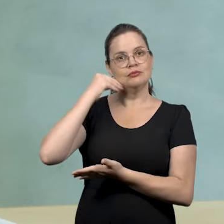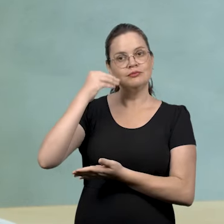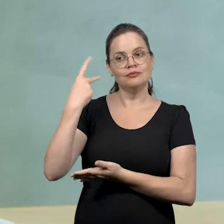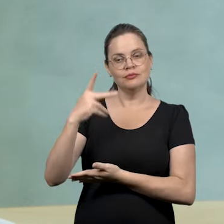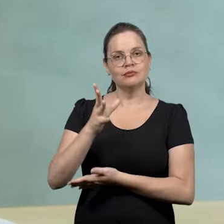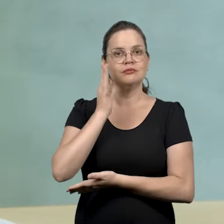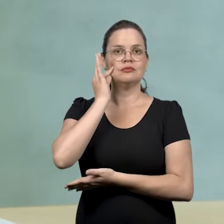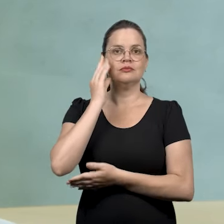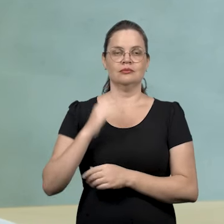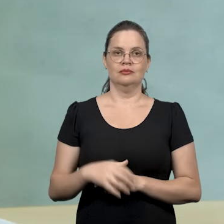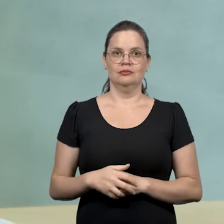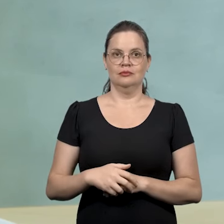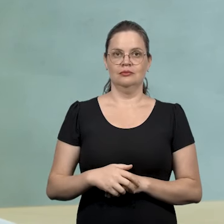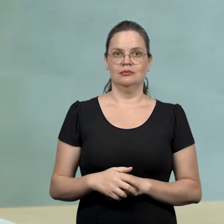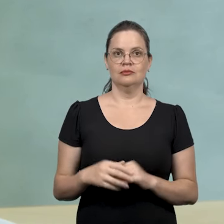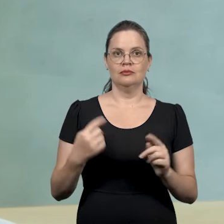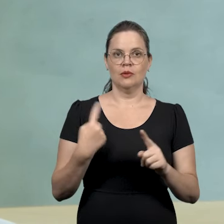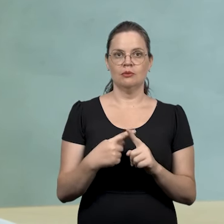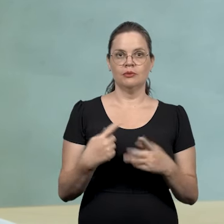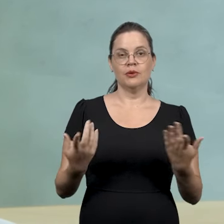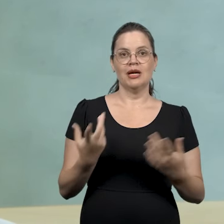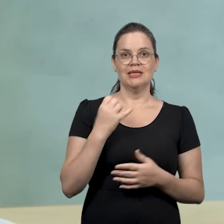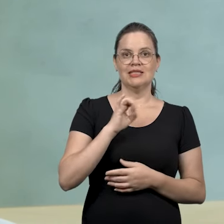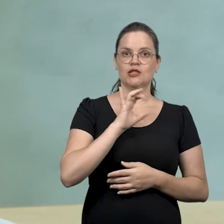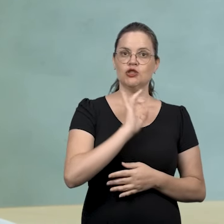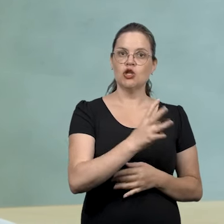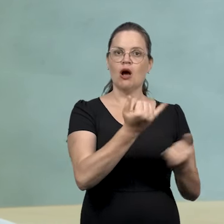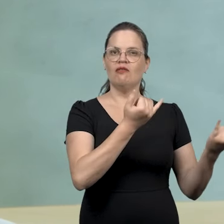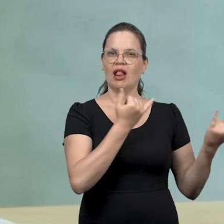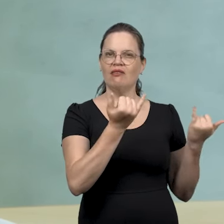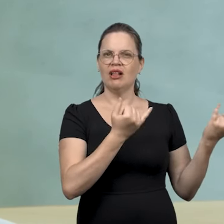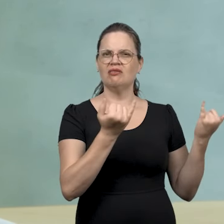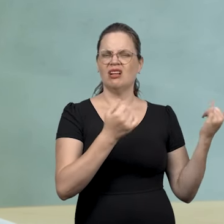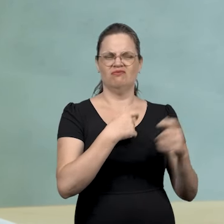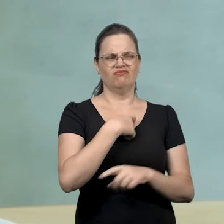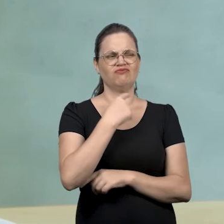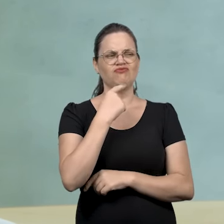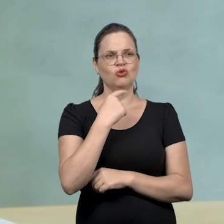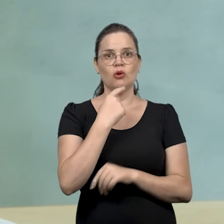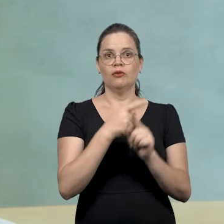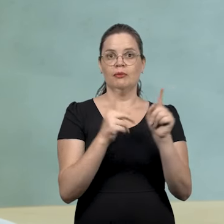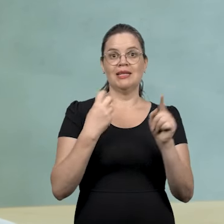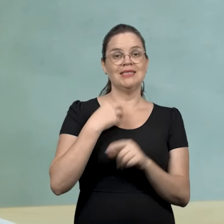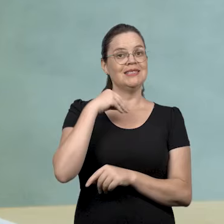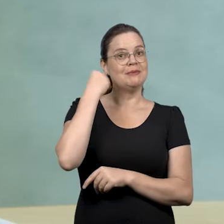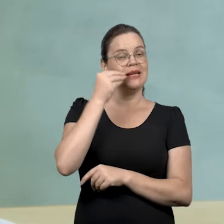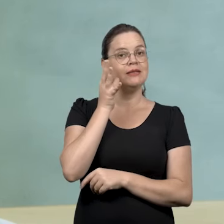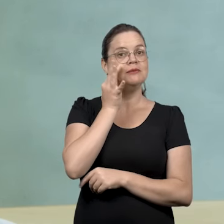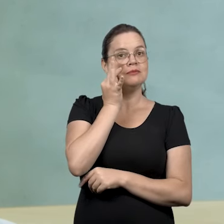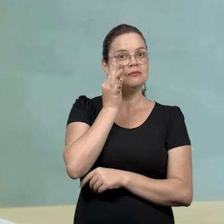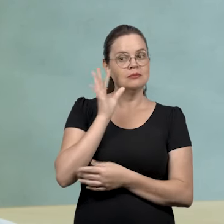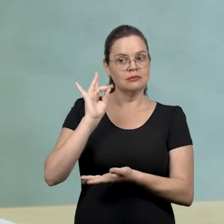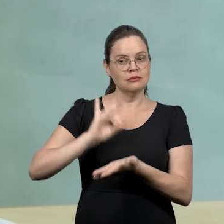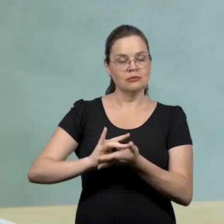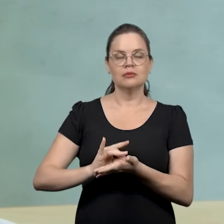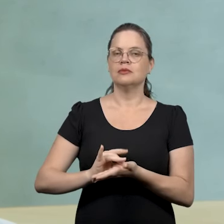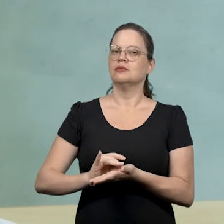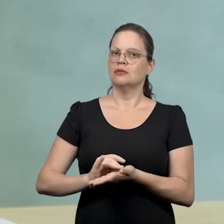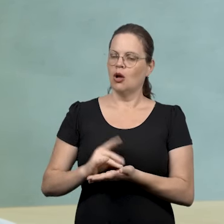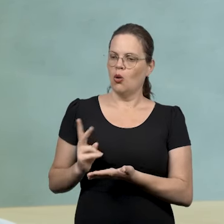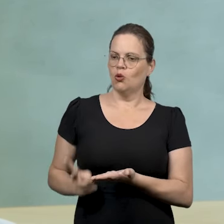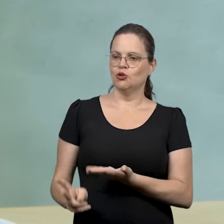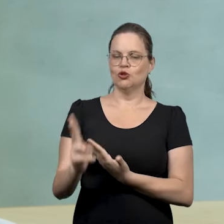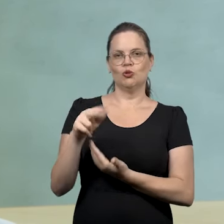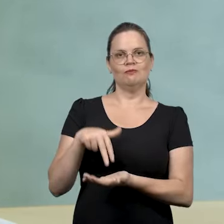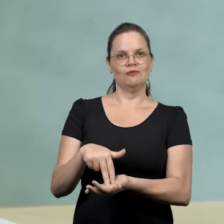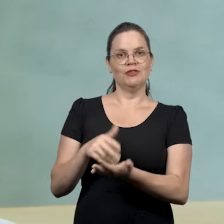falar, fatidicamente pode chegar ao desânimo, mas quem anda por revelação permanece. Quem anda pelo verdadeiro encontro